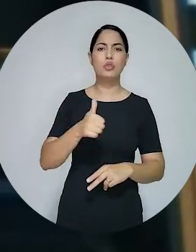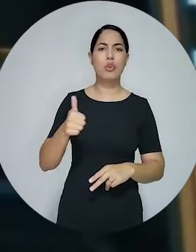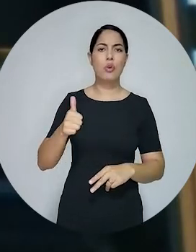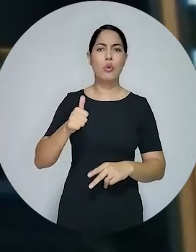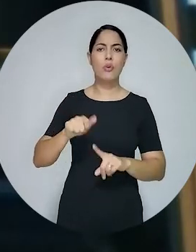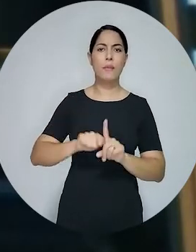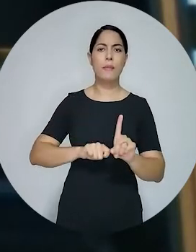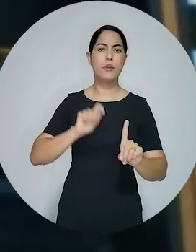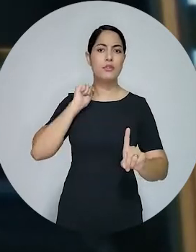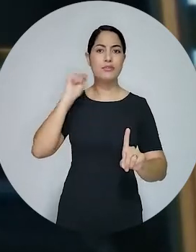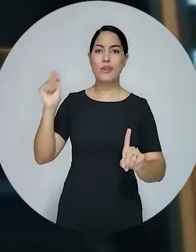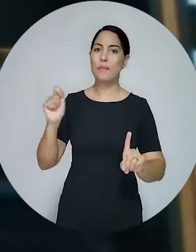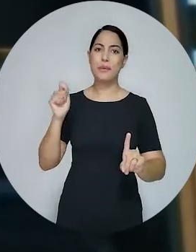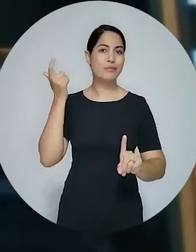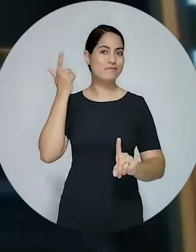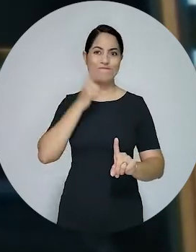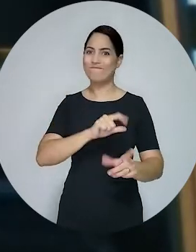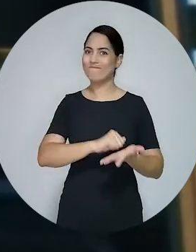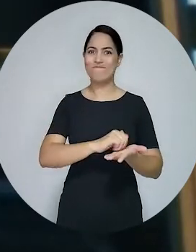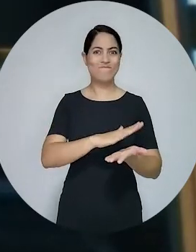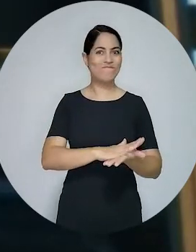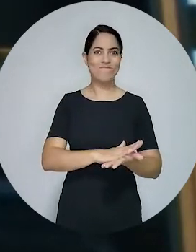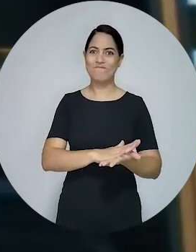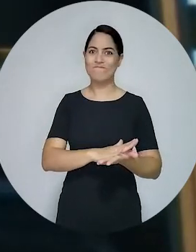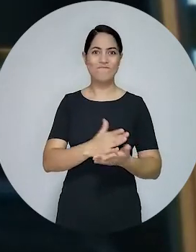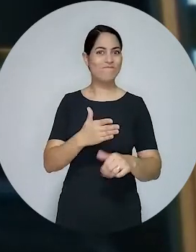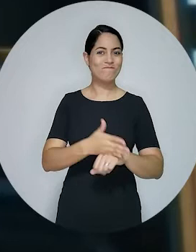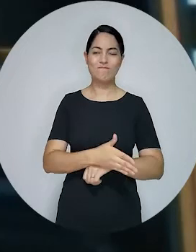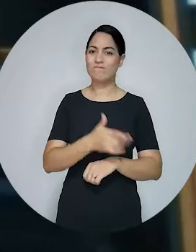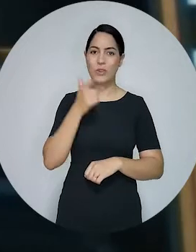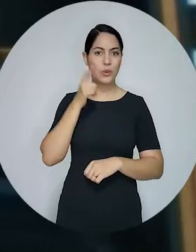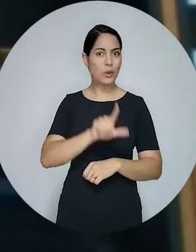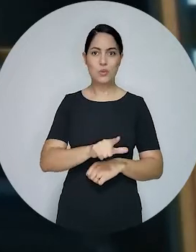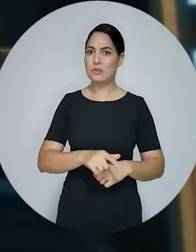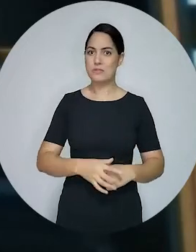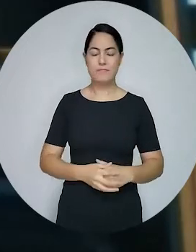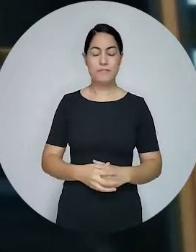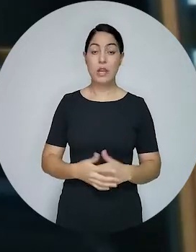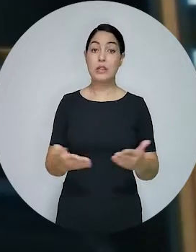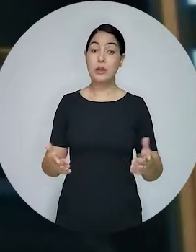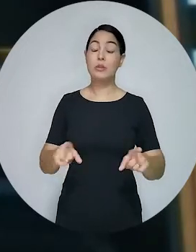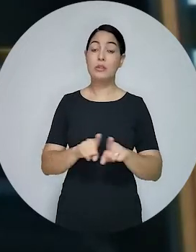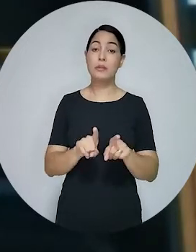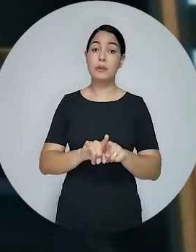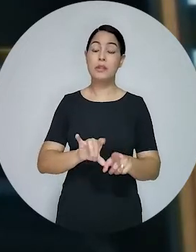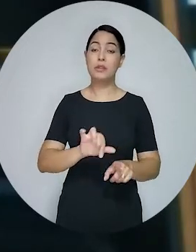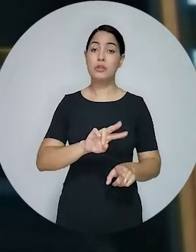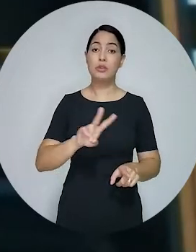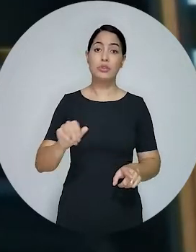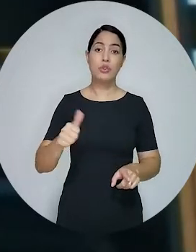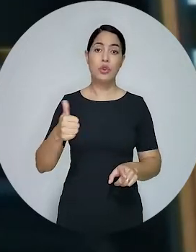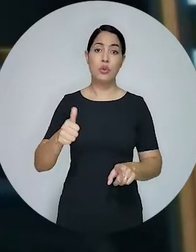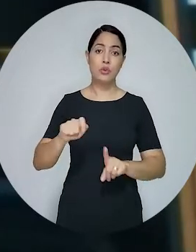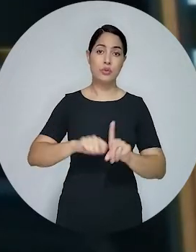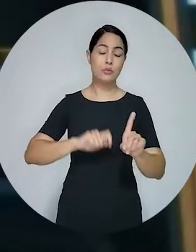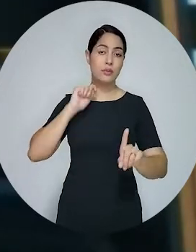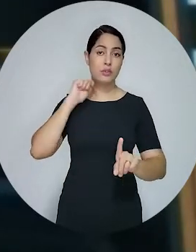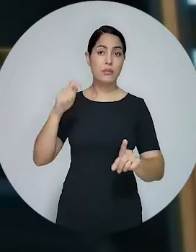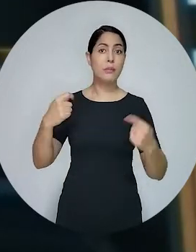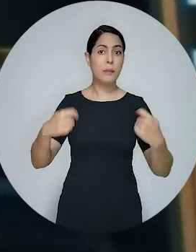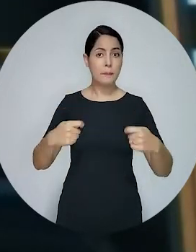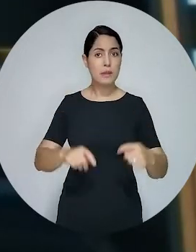indisponível desde o dia 11 de abril. E, por fim, a suspensão dos prazos desde o dia 11 de abril até o